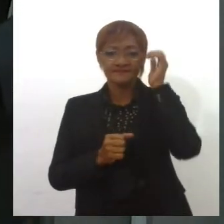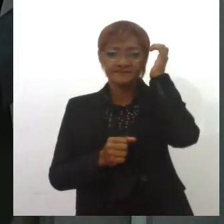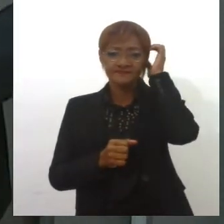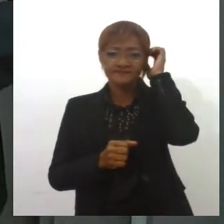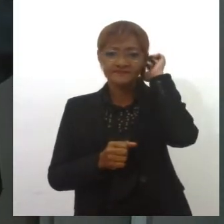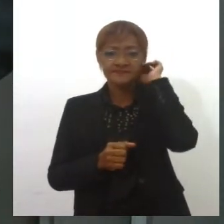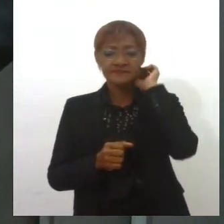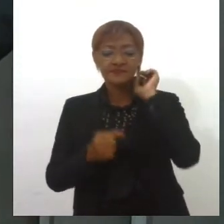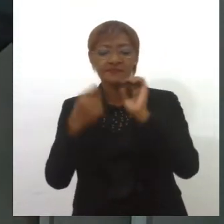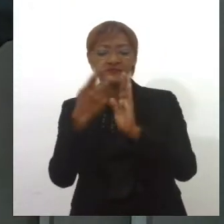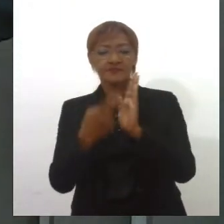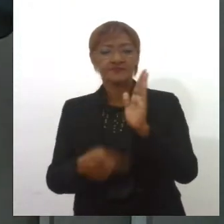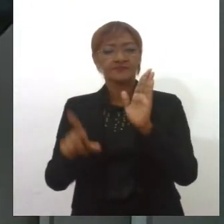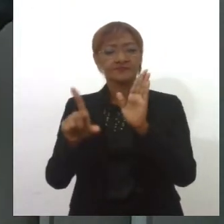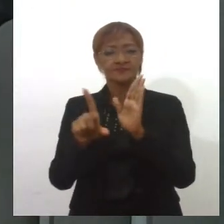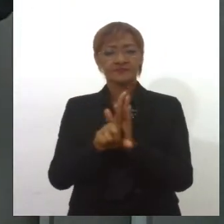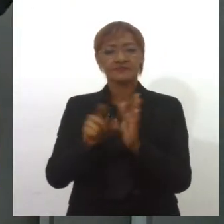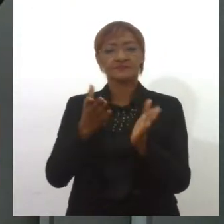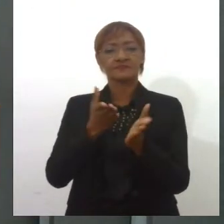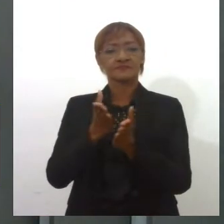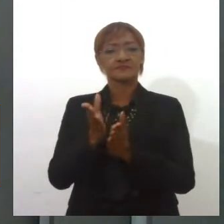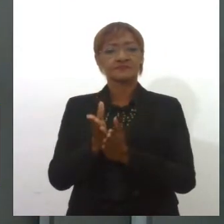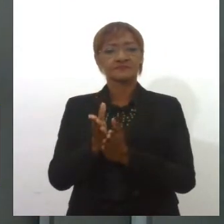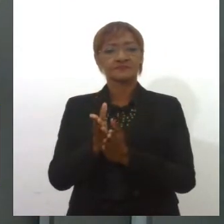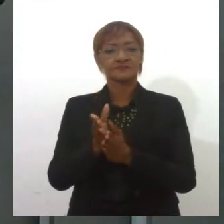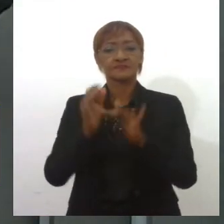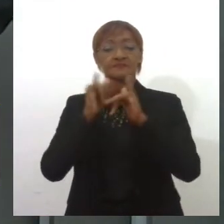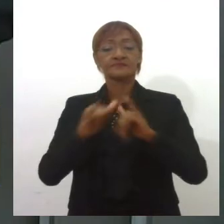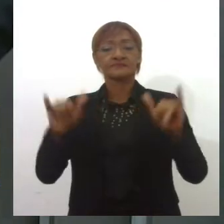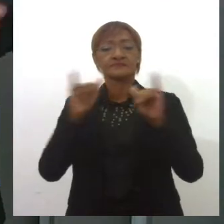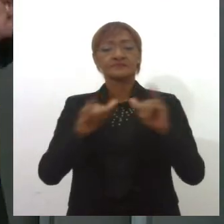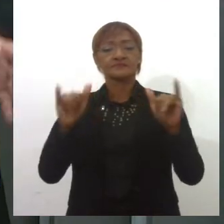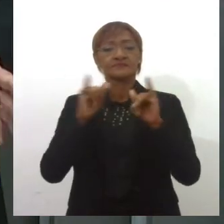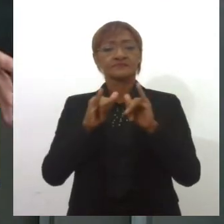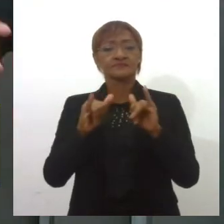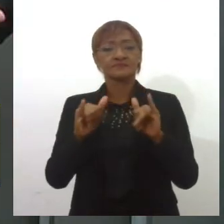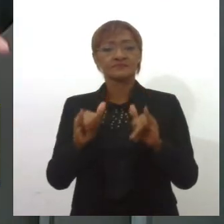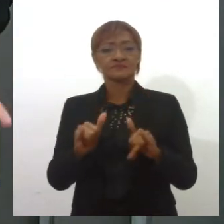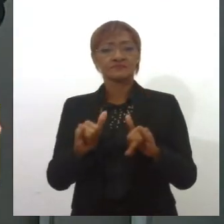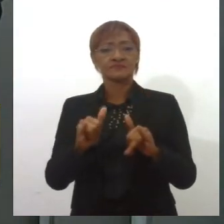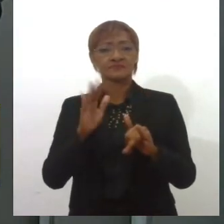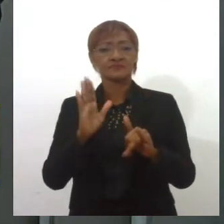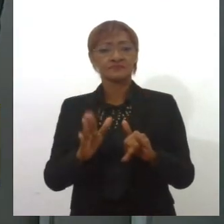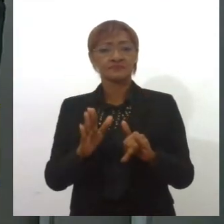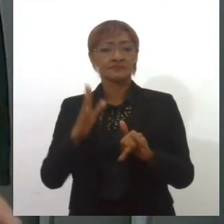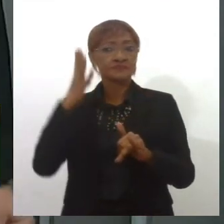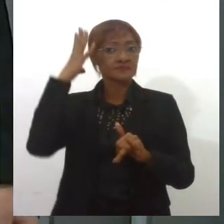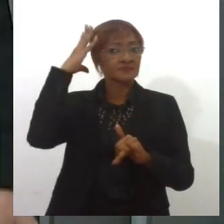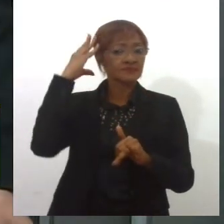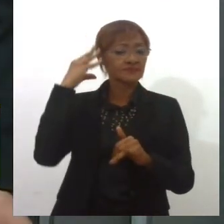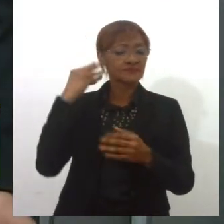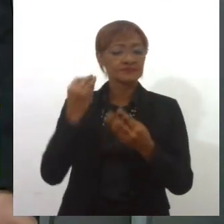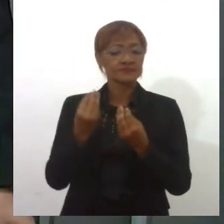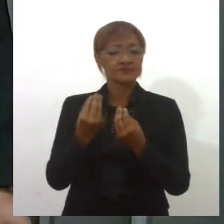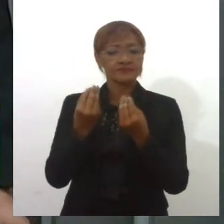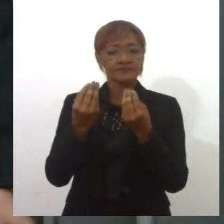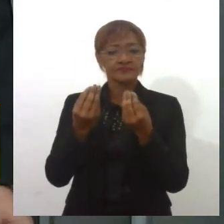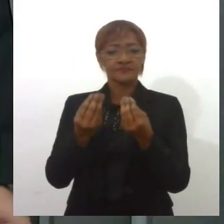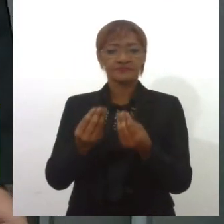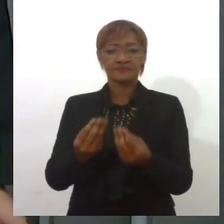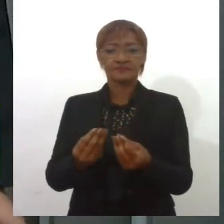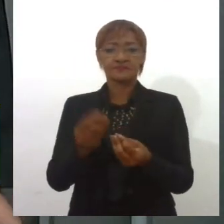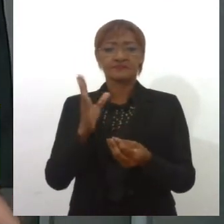lei aprovado na Alese institui a campanha de conscientização para a doação de cabelos destinados à confecção